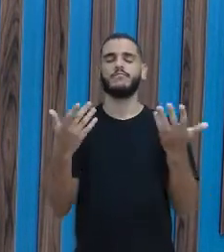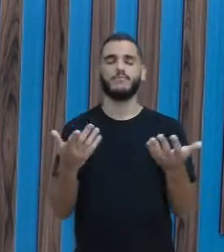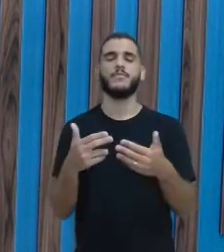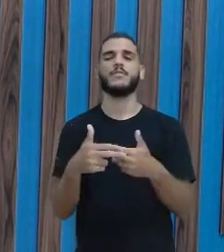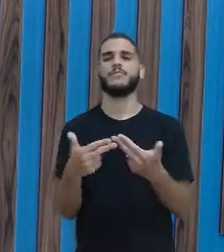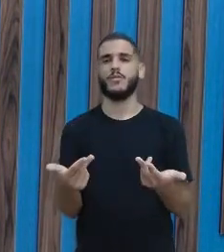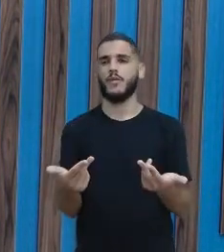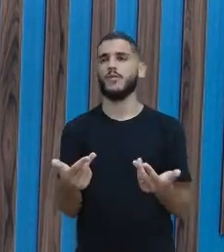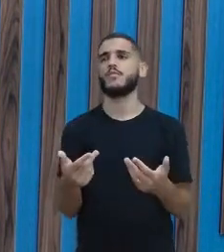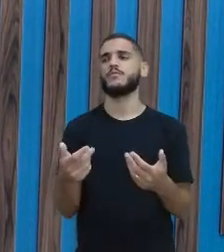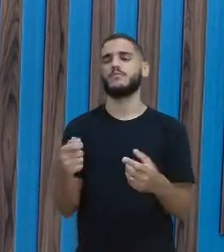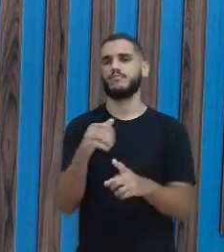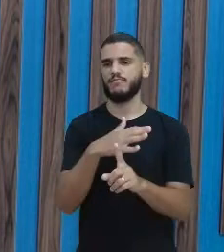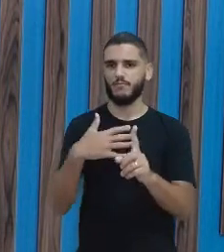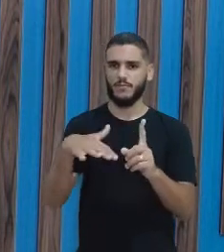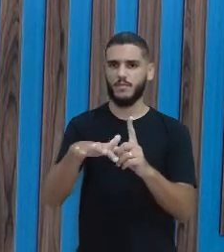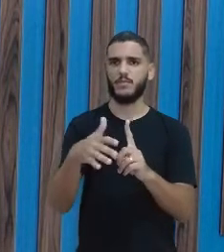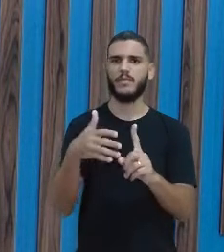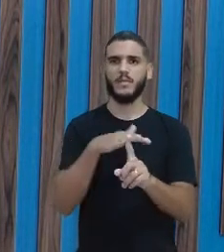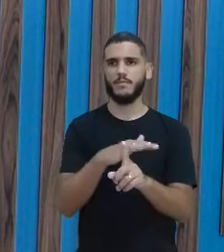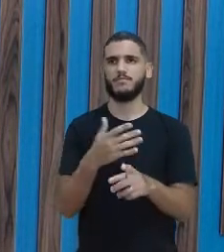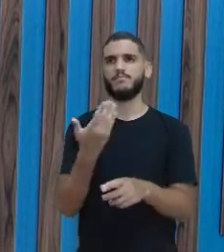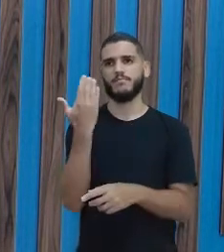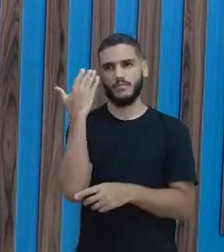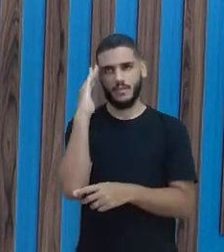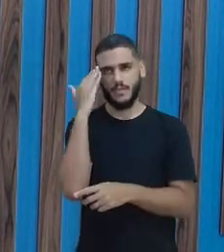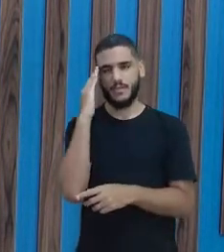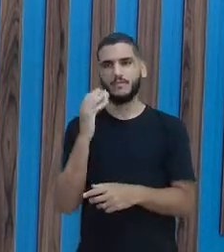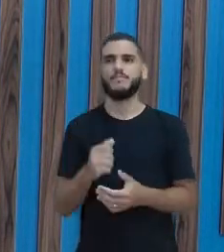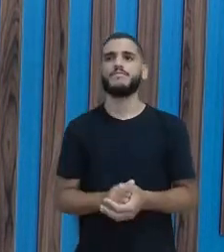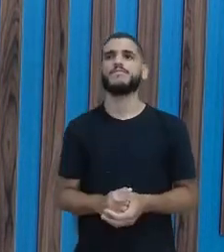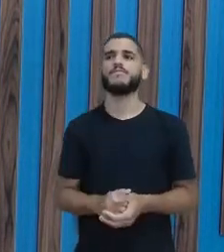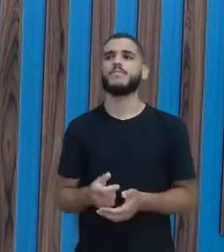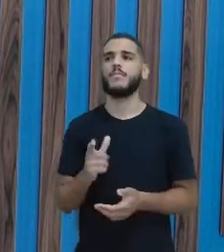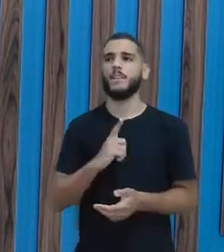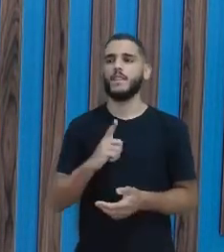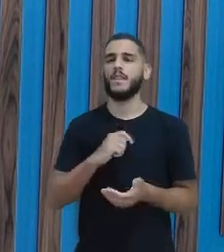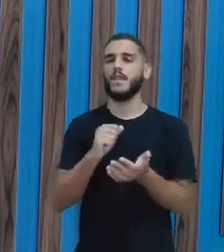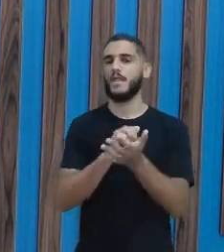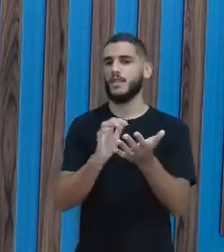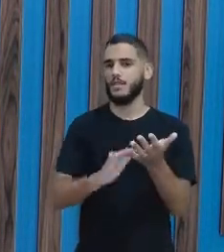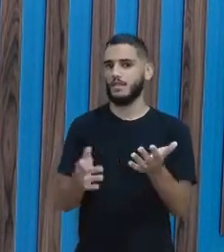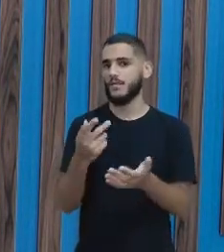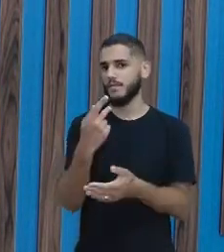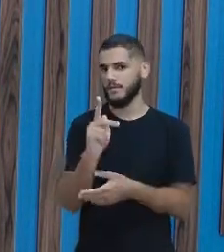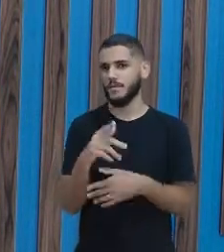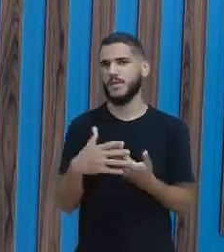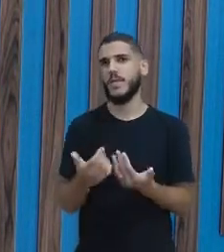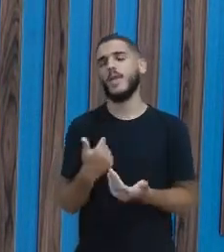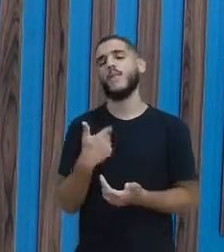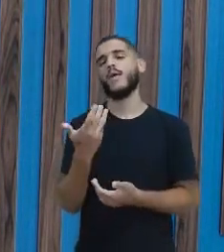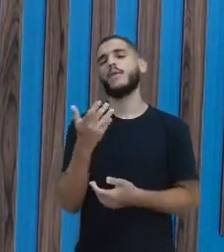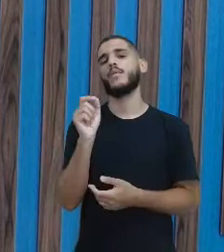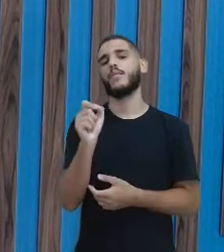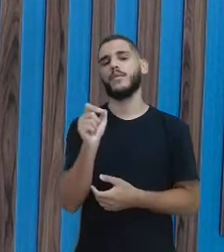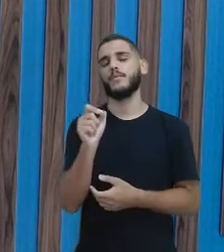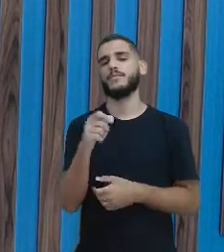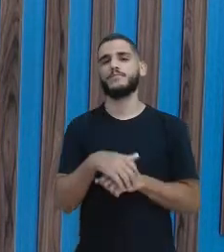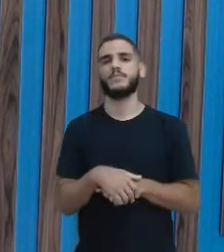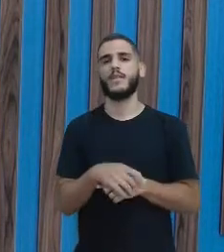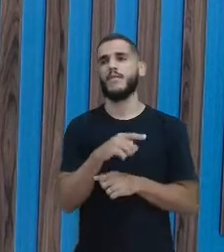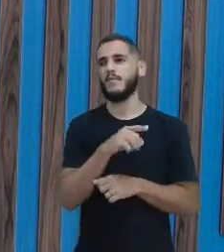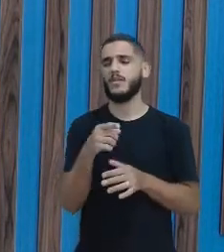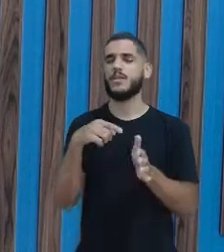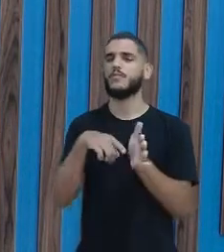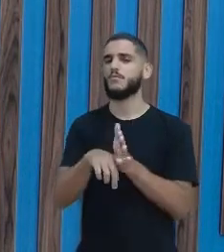ambientais em seu país. Entendido? Trouxe atividade para vocês. O que é que eu quero que vocês façam? Vocês